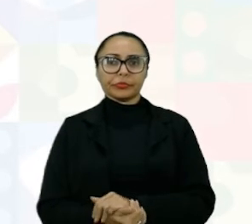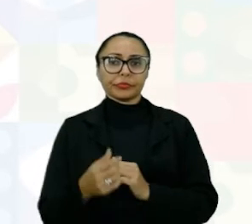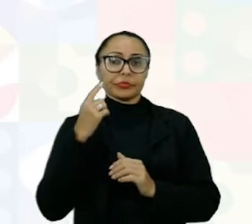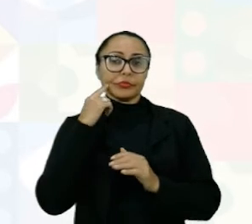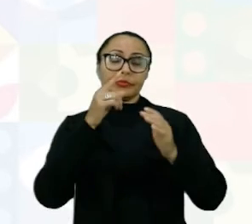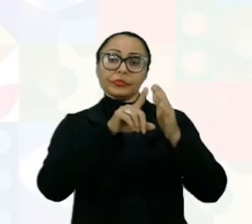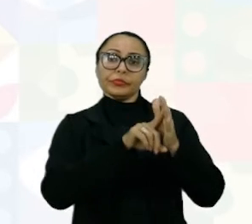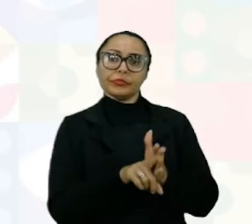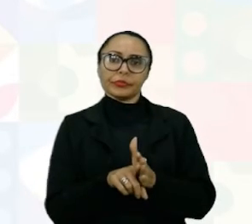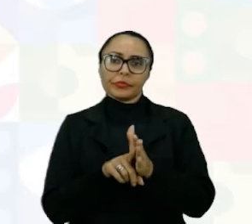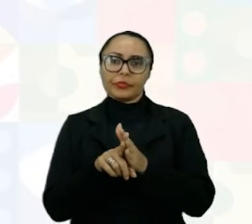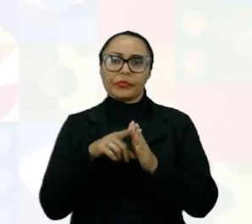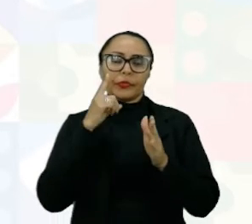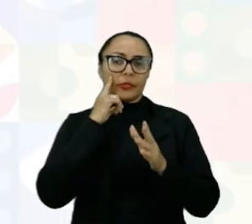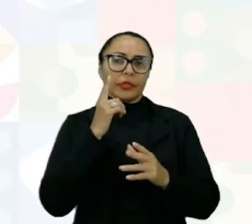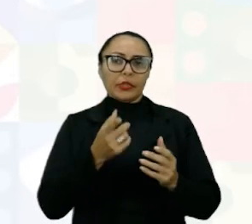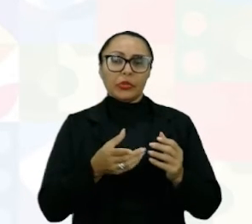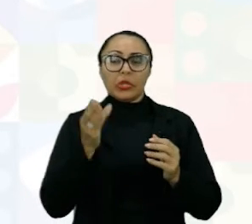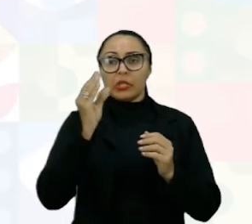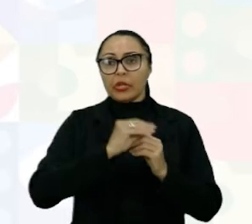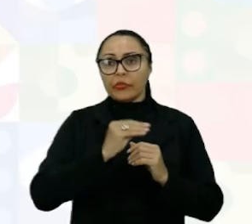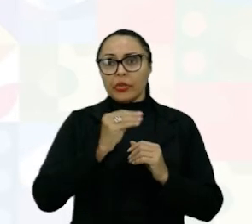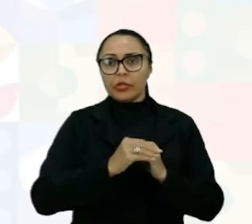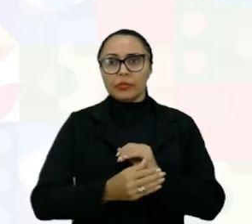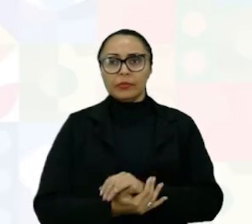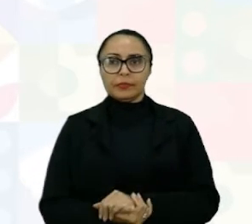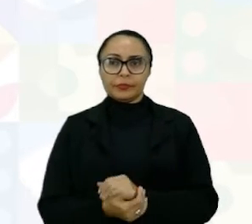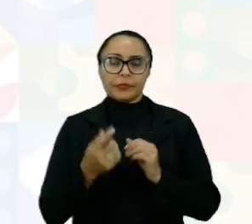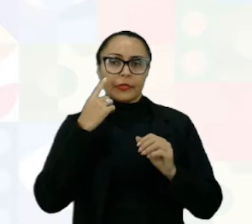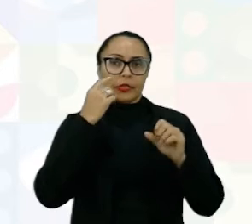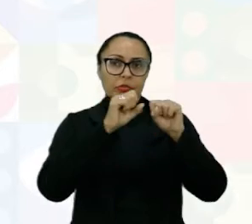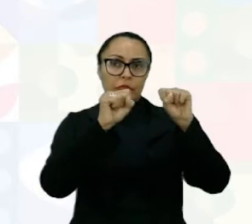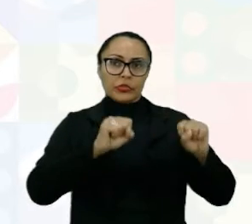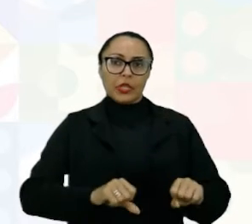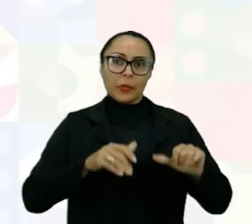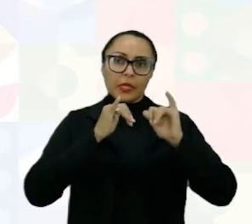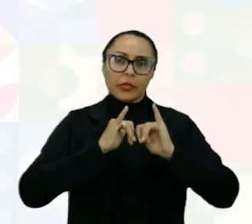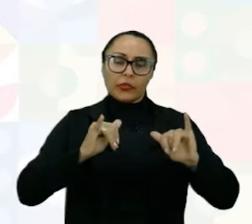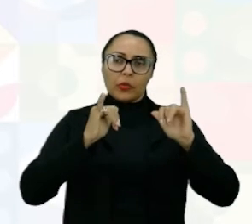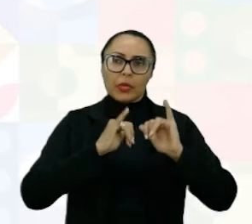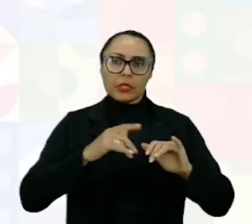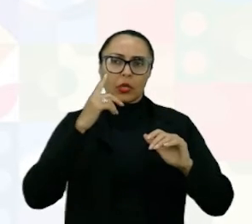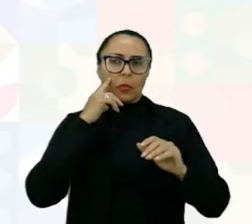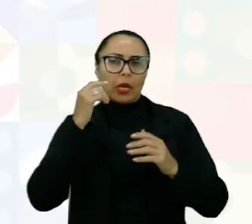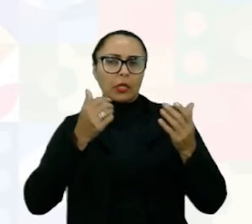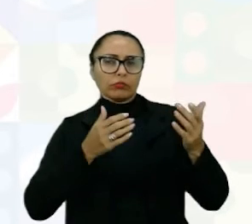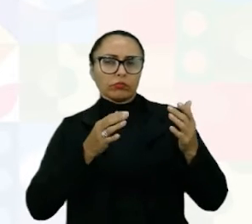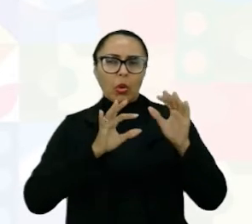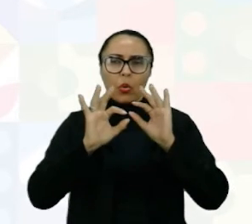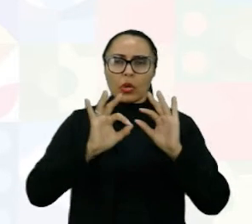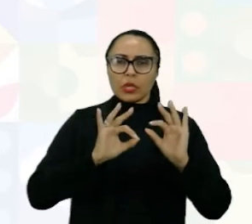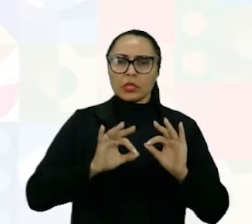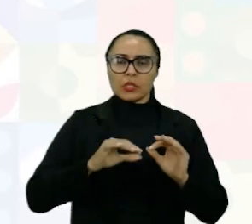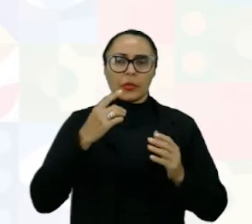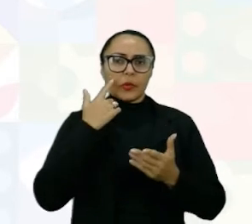de defeitos e o sistema de informação para monitorar a